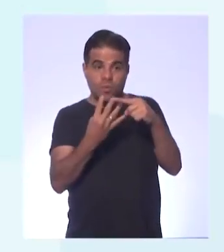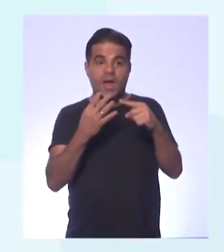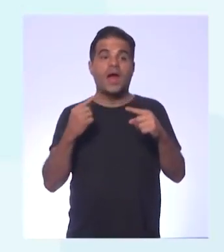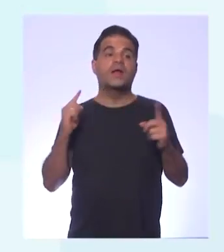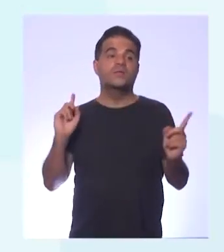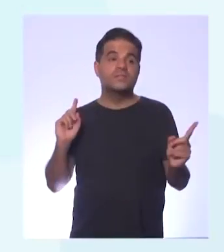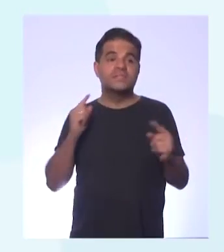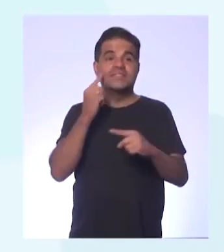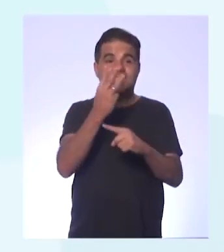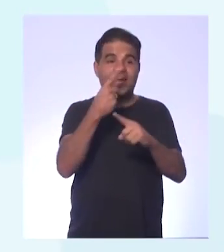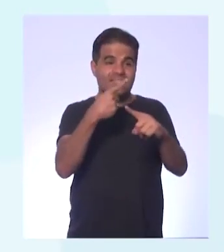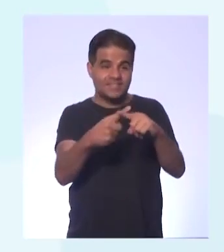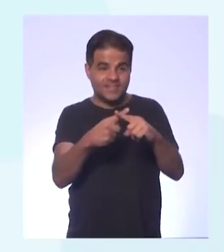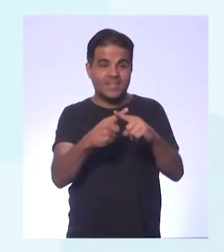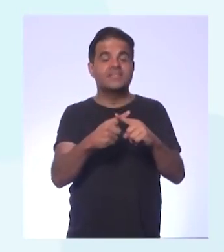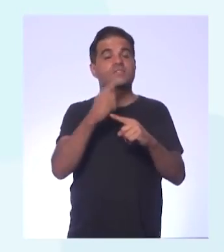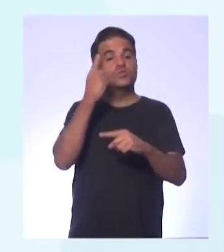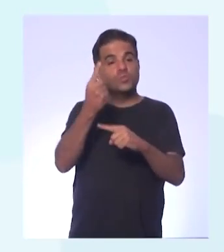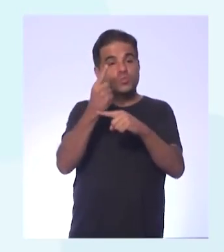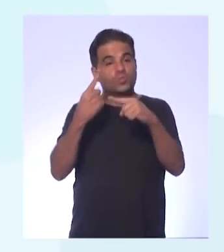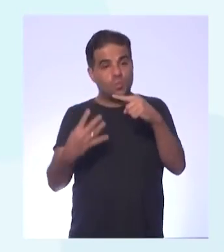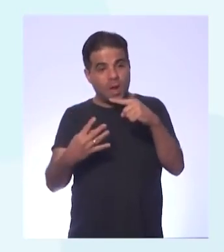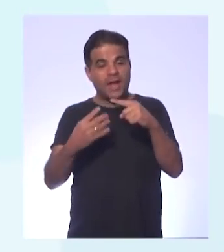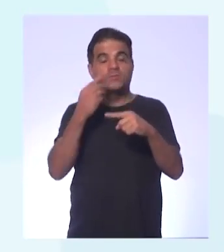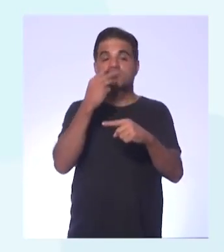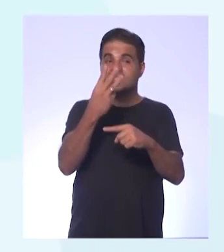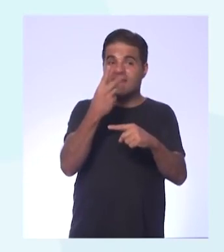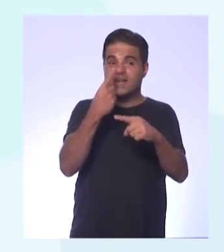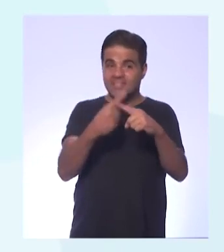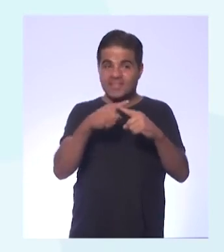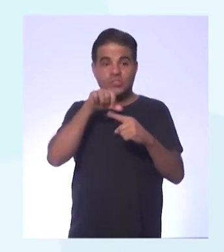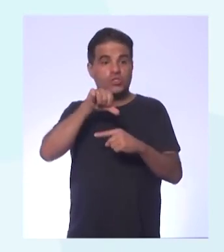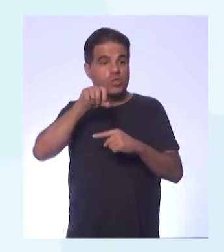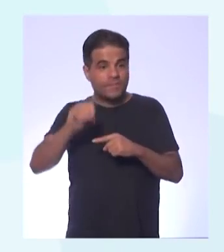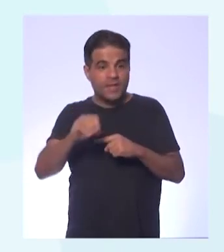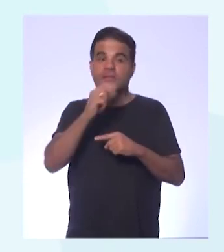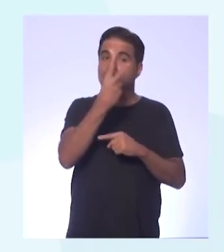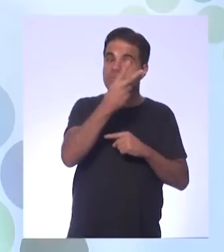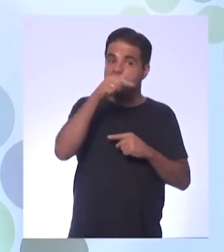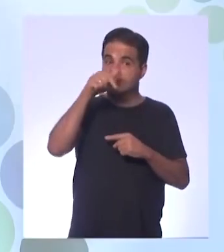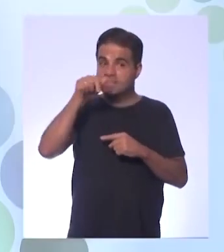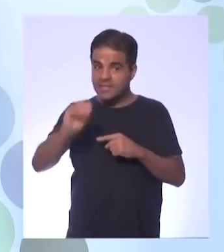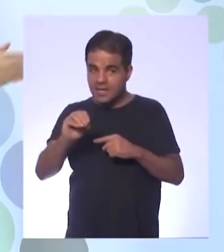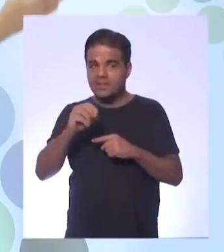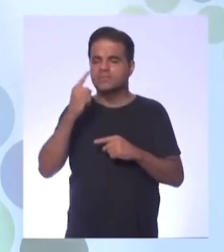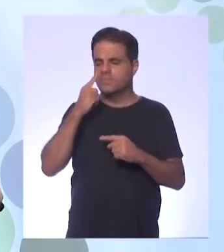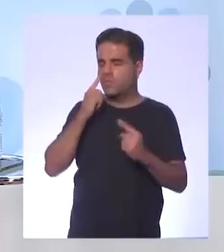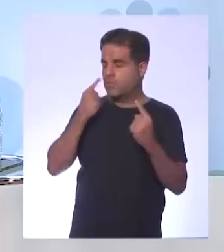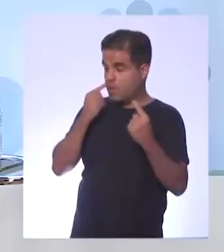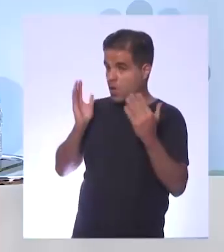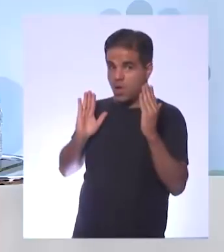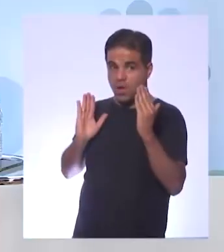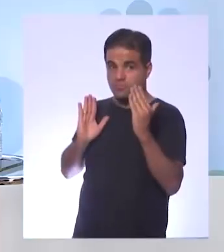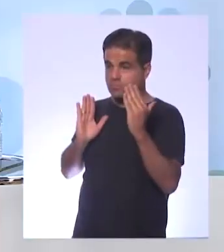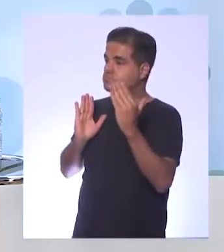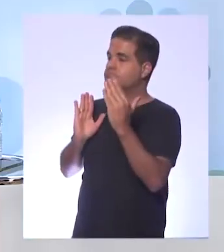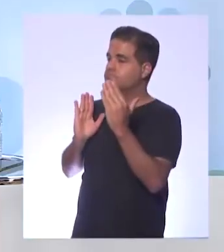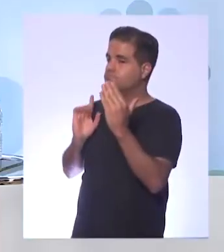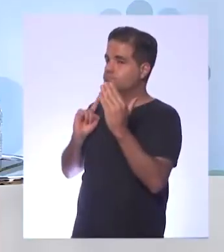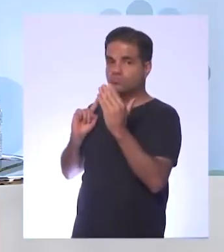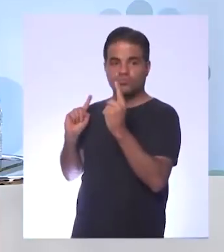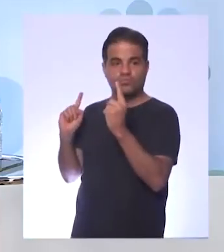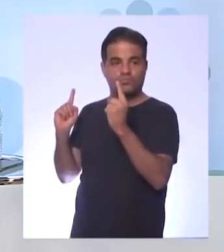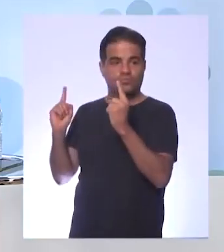São 3 vezes esse de 1/4. 3 vezes 90 graus, 270 graus. Então, vem aqui comigo, Estou para a direita. Um